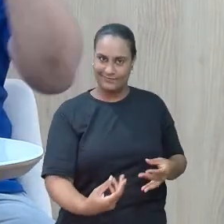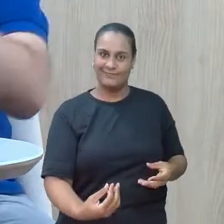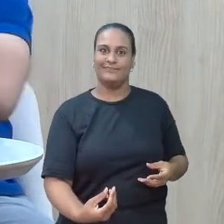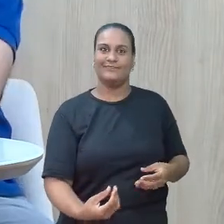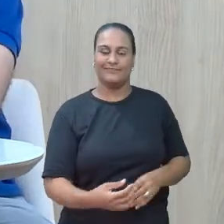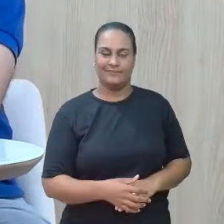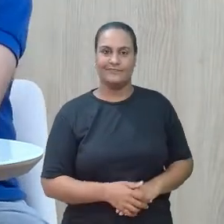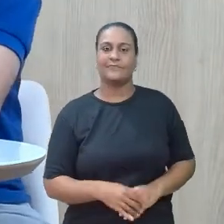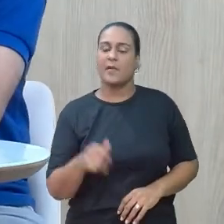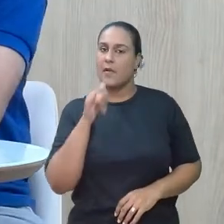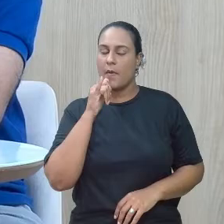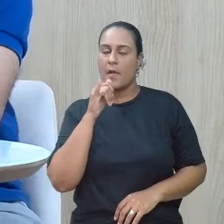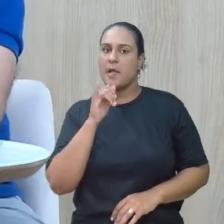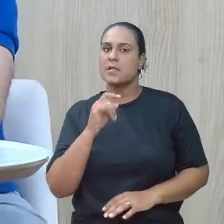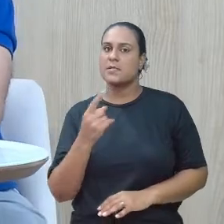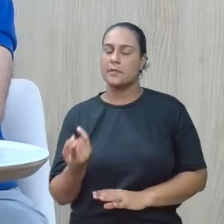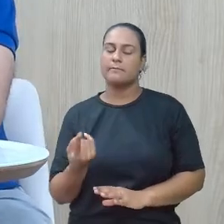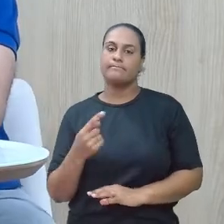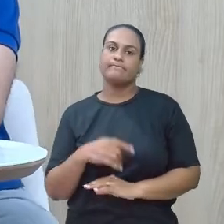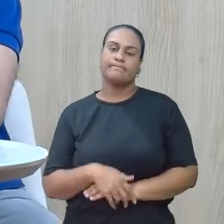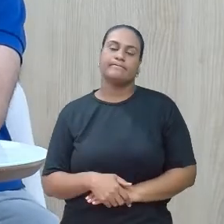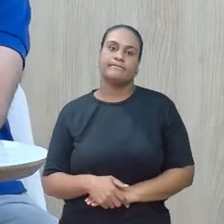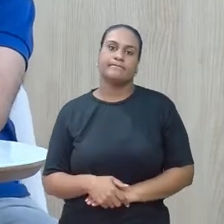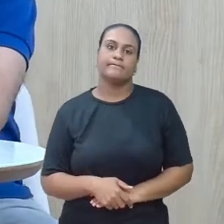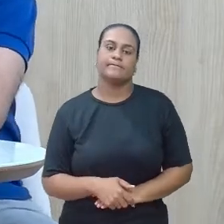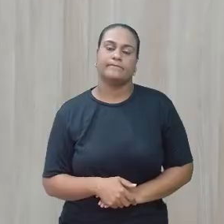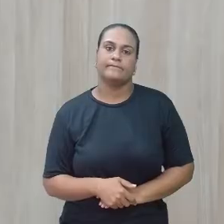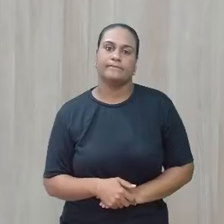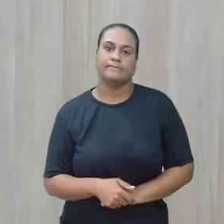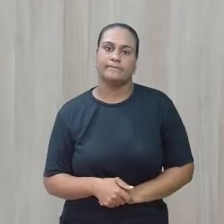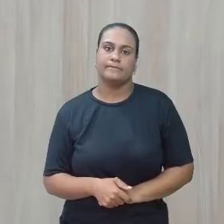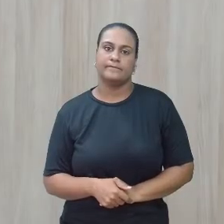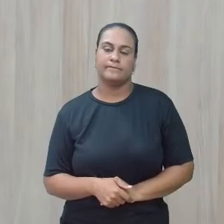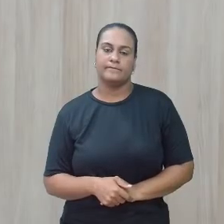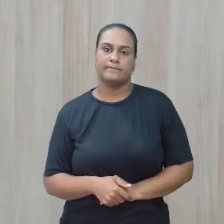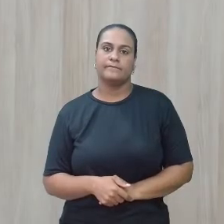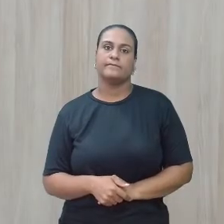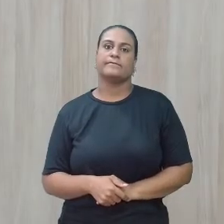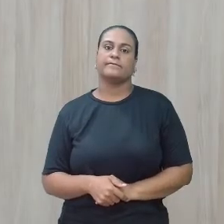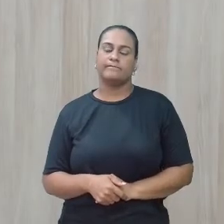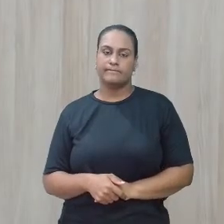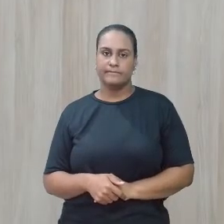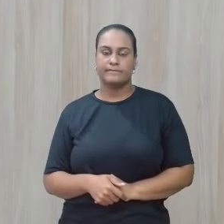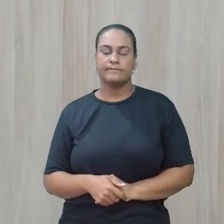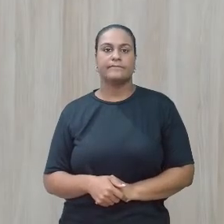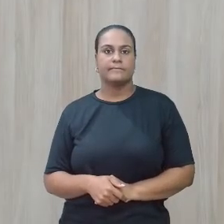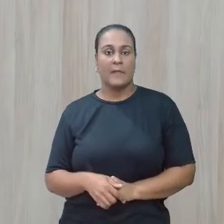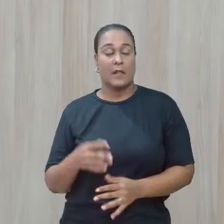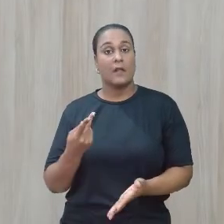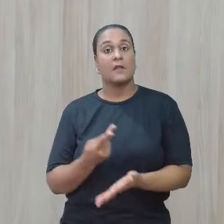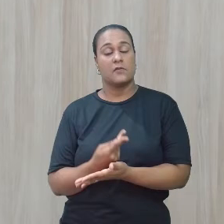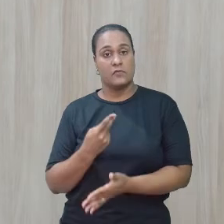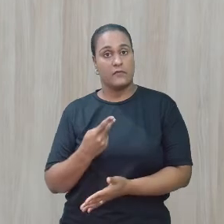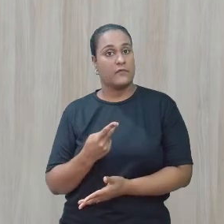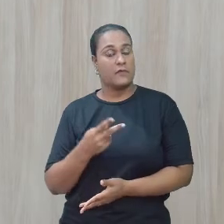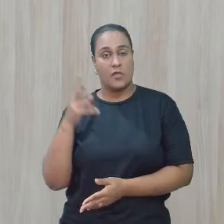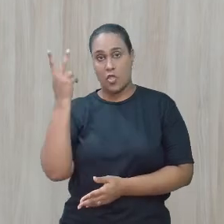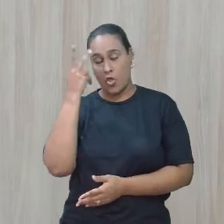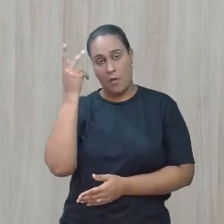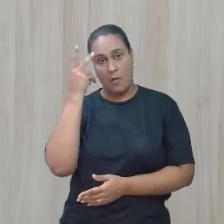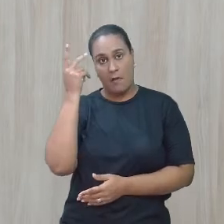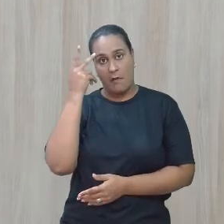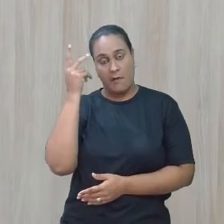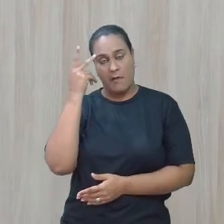desmoronar, professor. Sim. É um exemplo próximo aqui nosso dessas prevenções. Exatamente, é uma coisa que a gente vê acontecendo